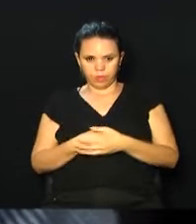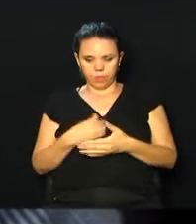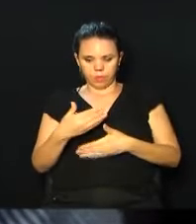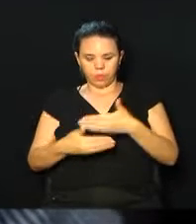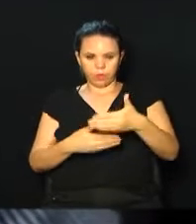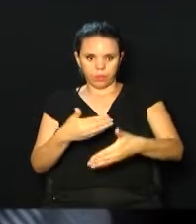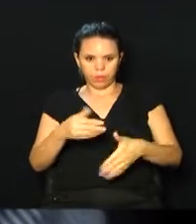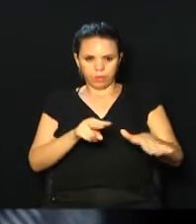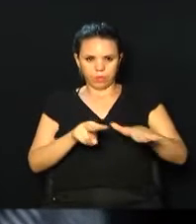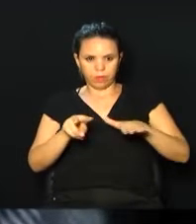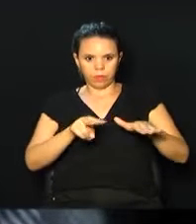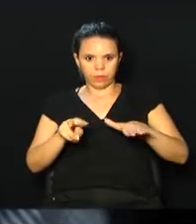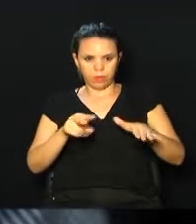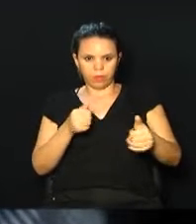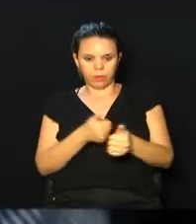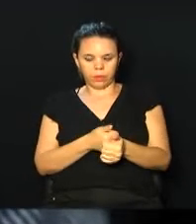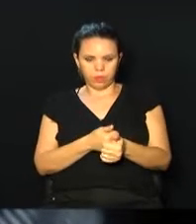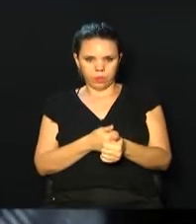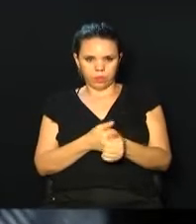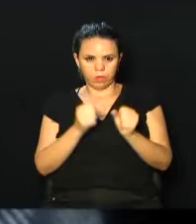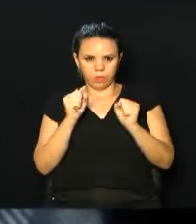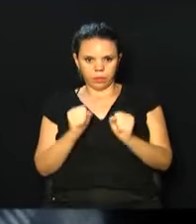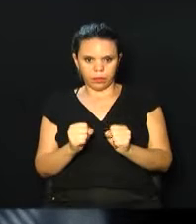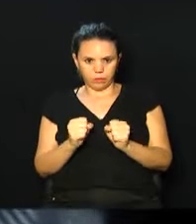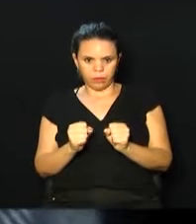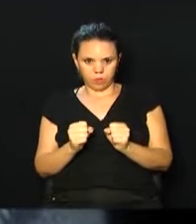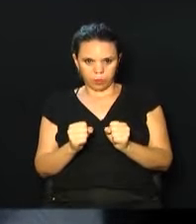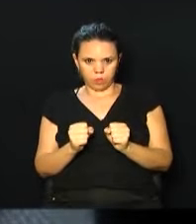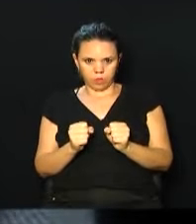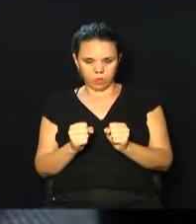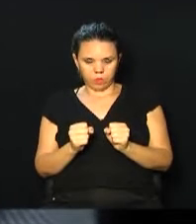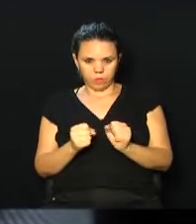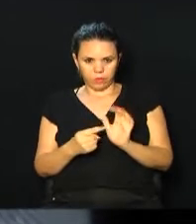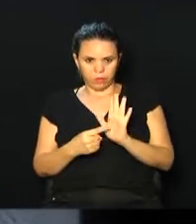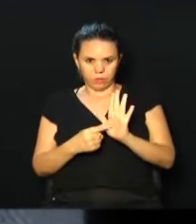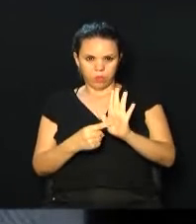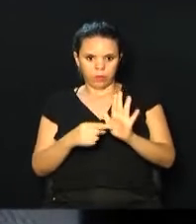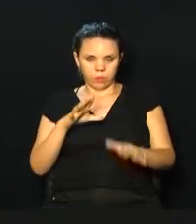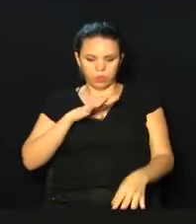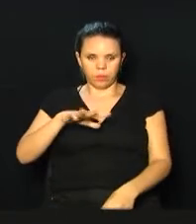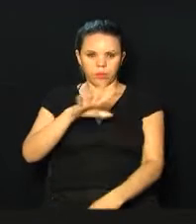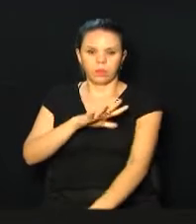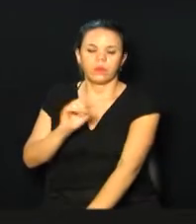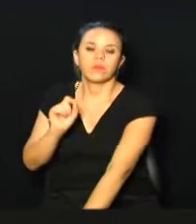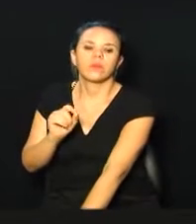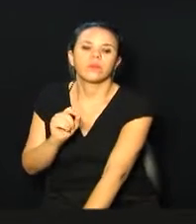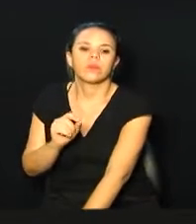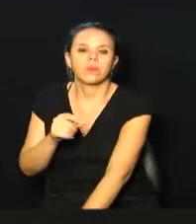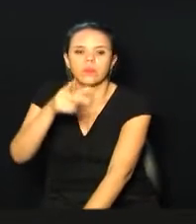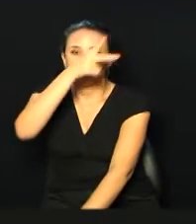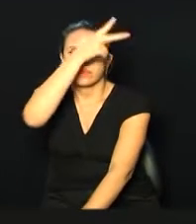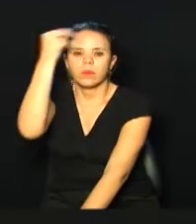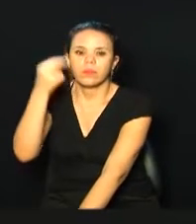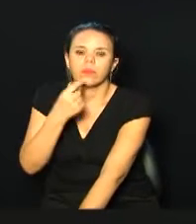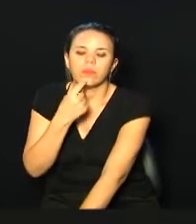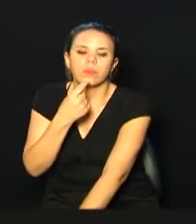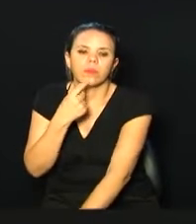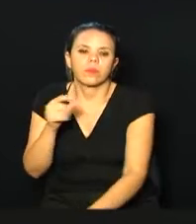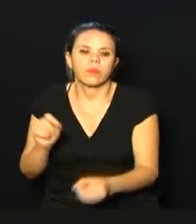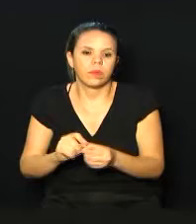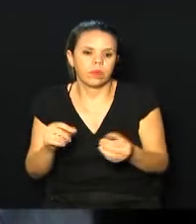próximas semanas para podermos mostrar para a cidade o que é que a Prefeitura de Campinas vai